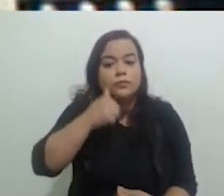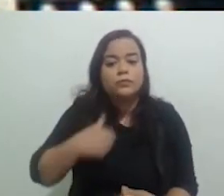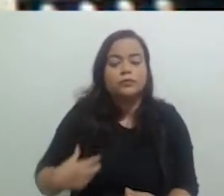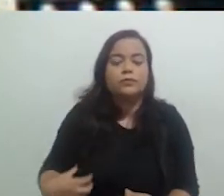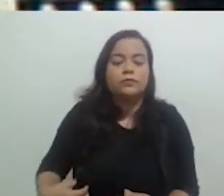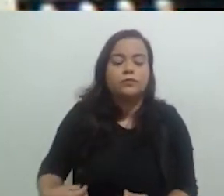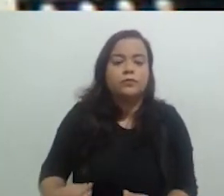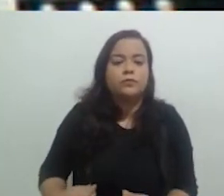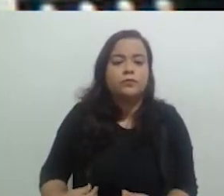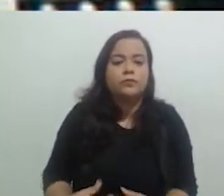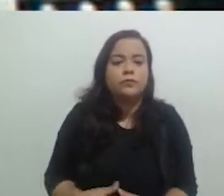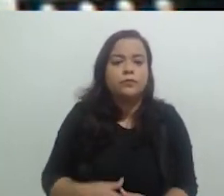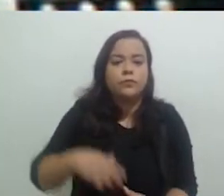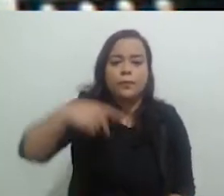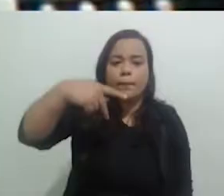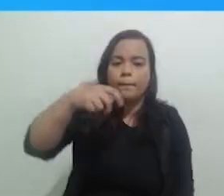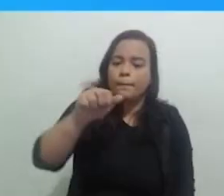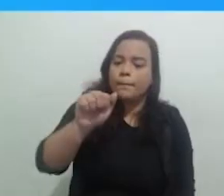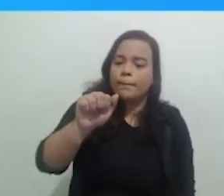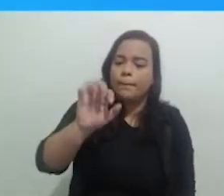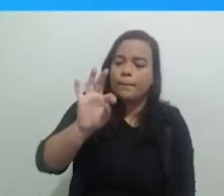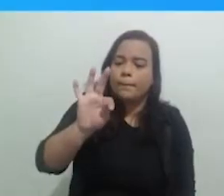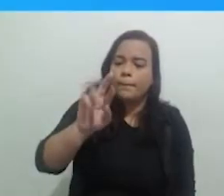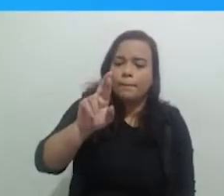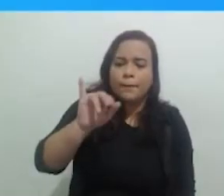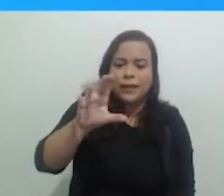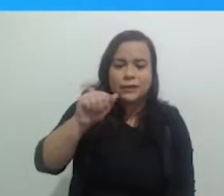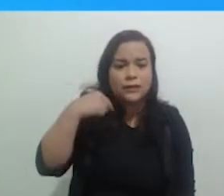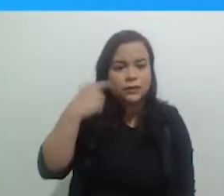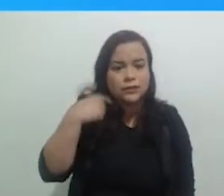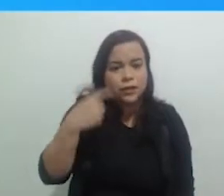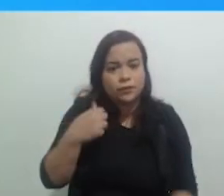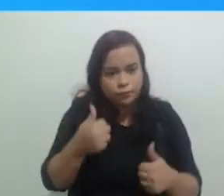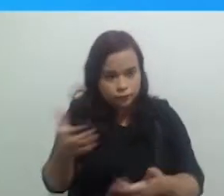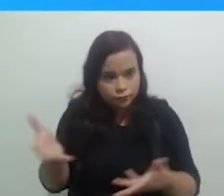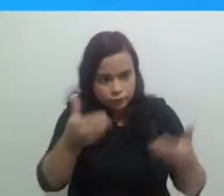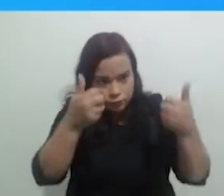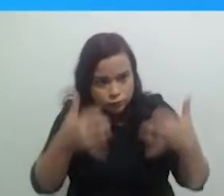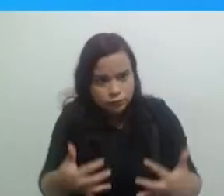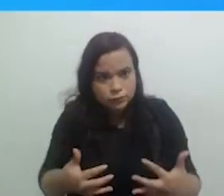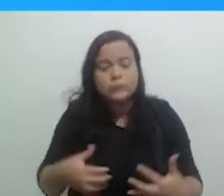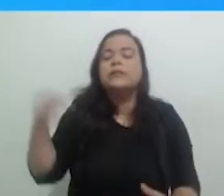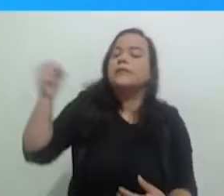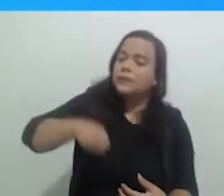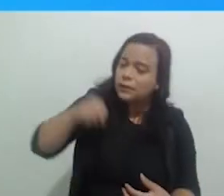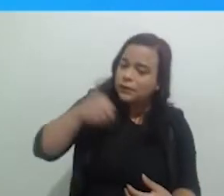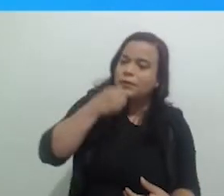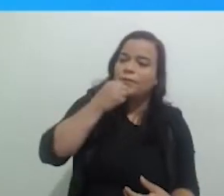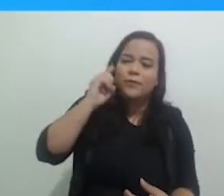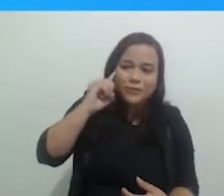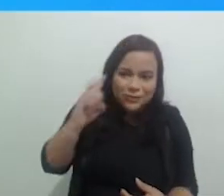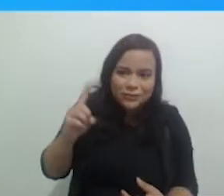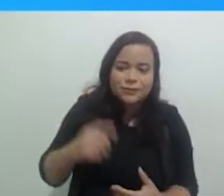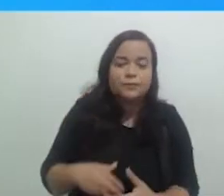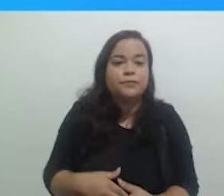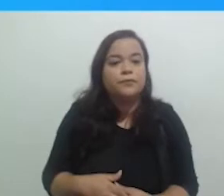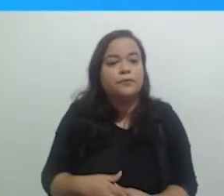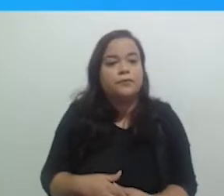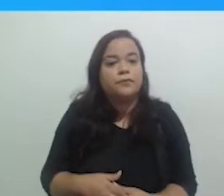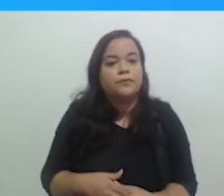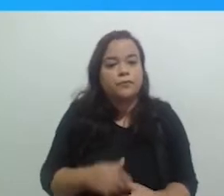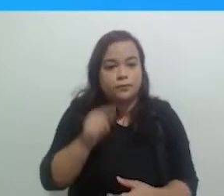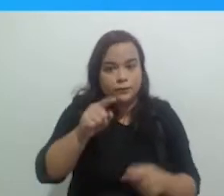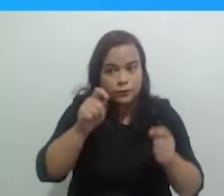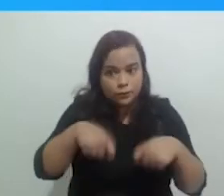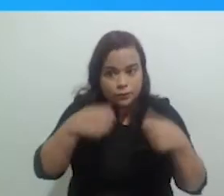Doutora Patrícia, vai falar? Bom dia, sim, senhor. Então, Vossa Excelência tem a palavra por até 15 minutos. Ok.